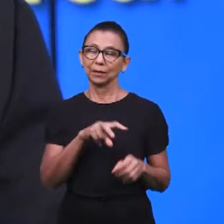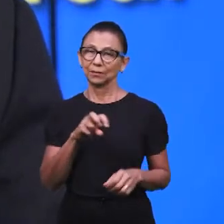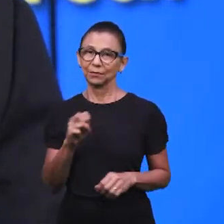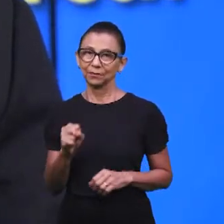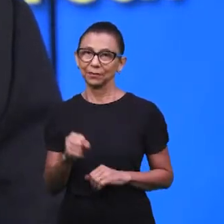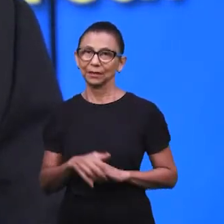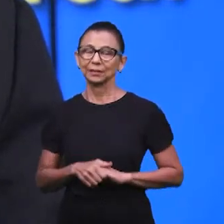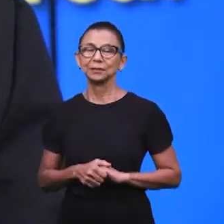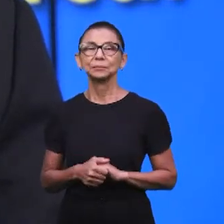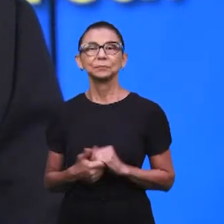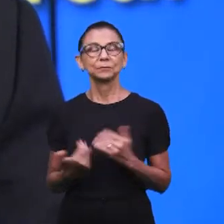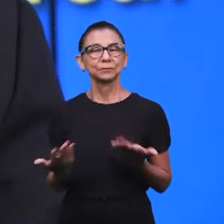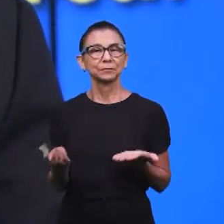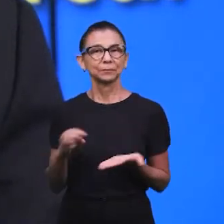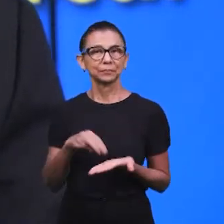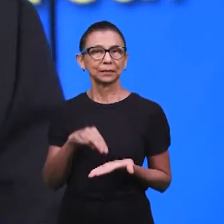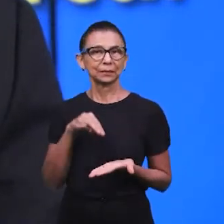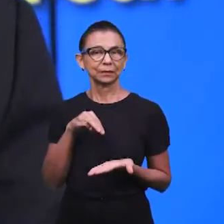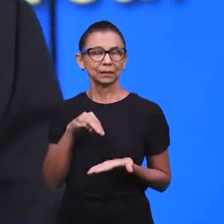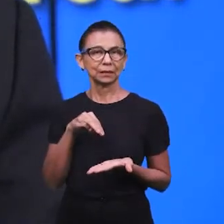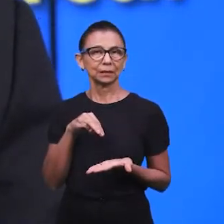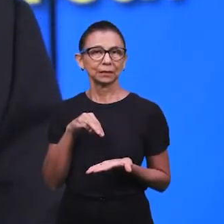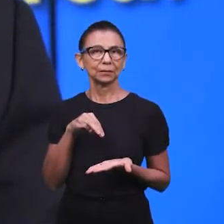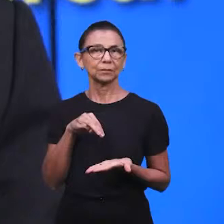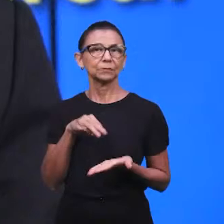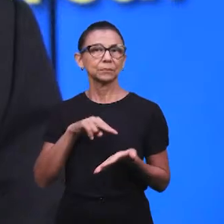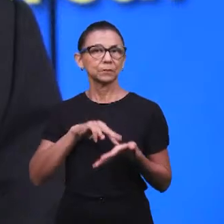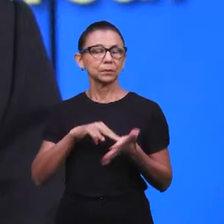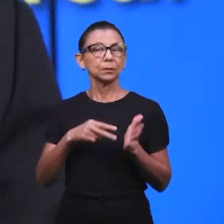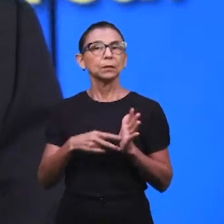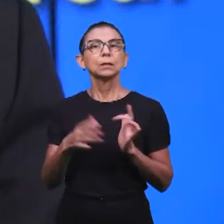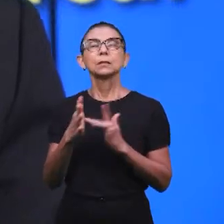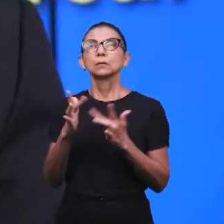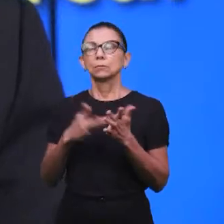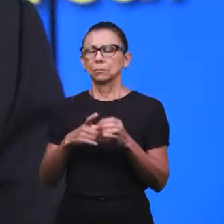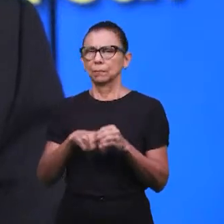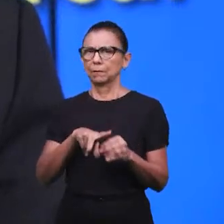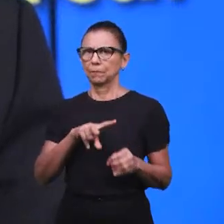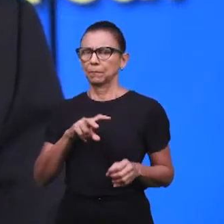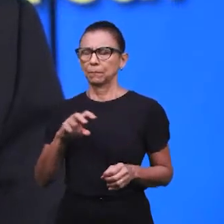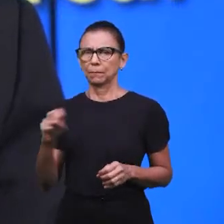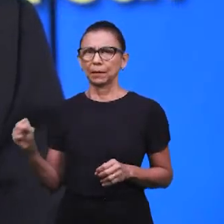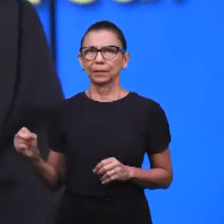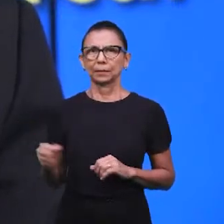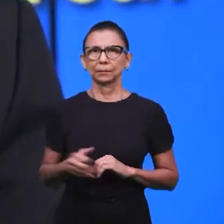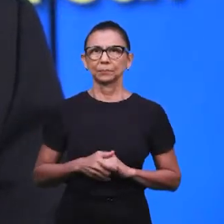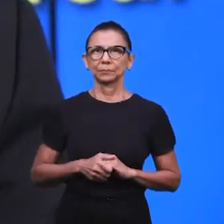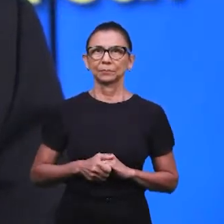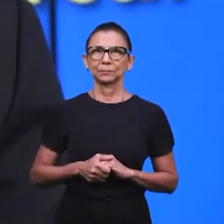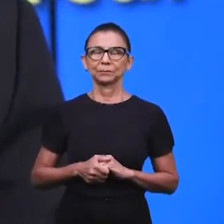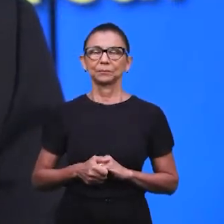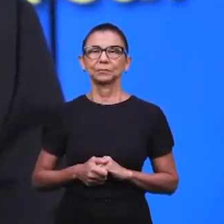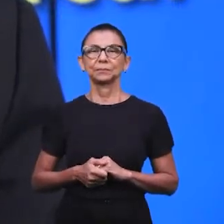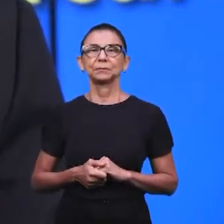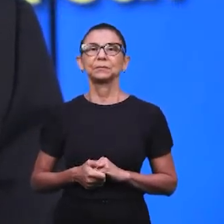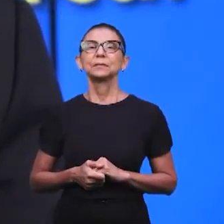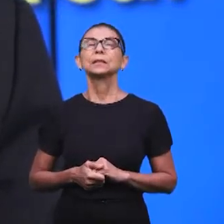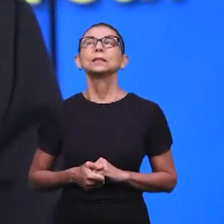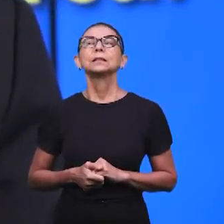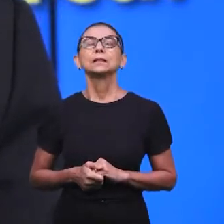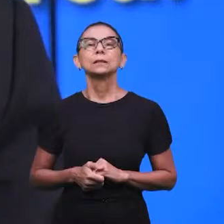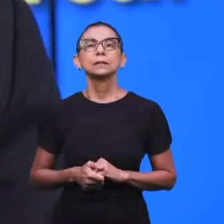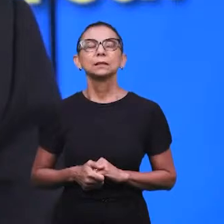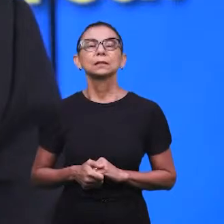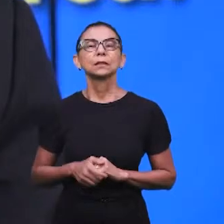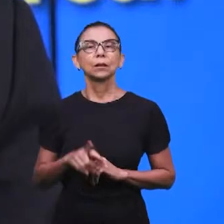breve Jesus voltará. Irmãos, o Maranata é exatamente isso. Ele é, o Senhor Jesus vem e ao mesmo tempo